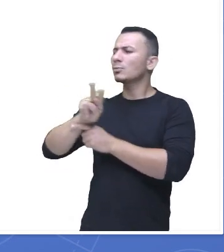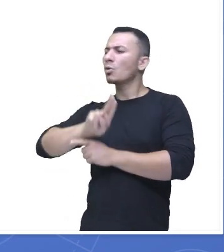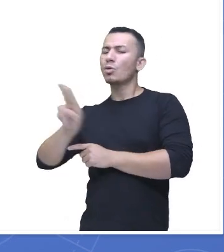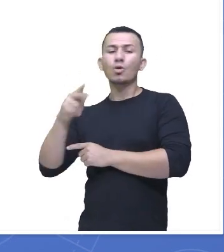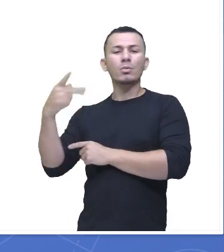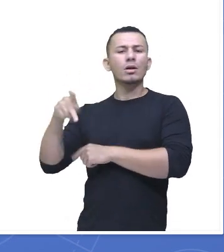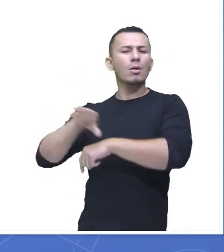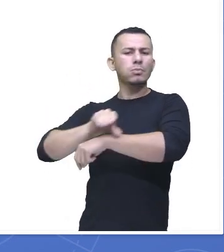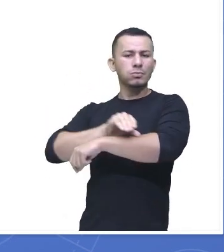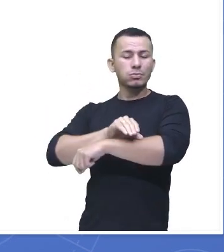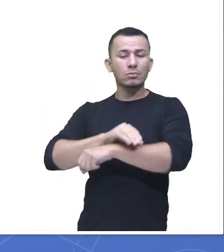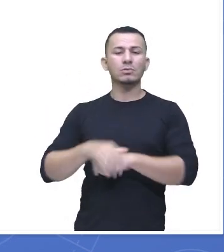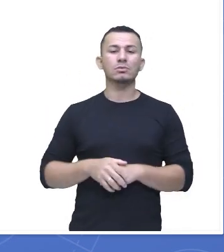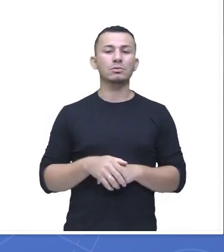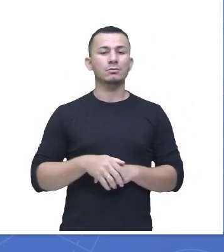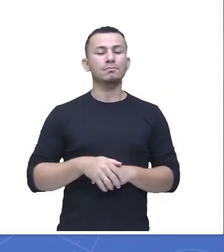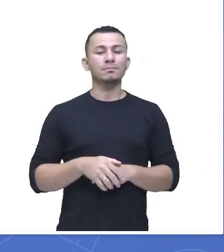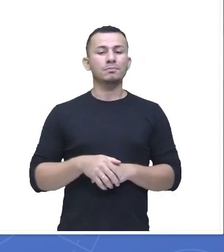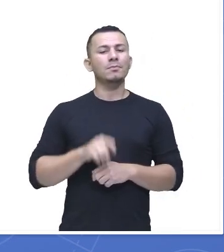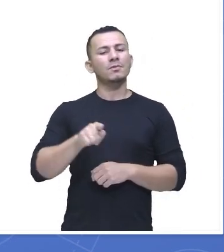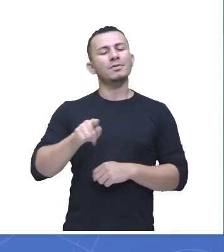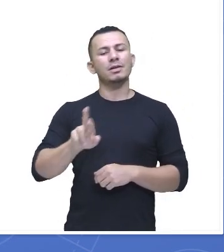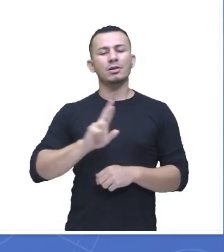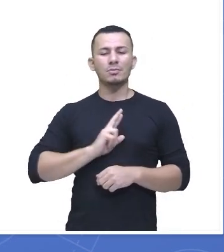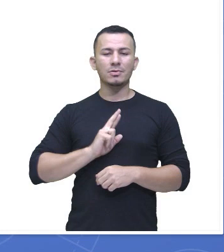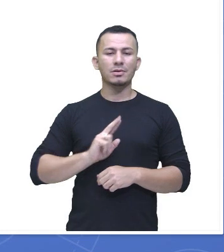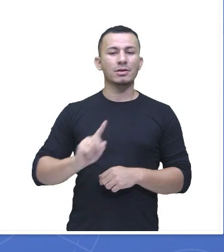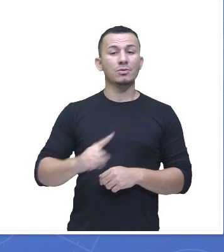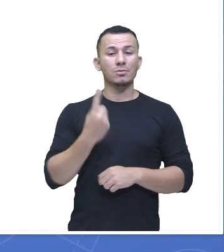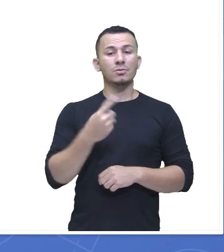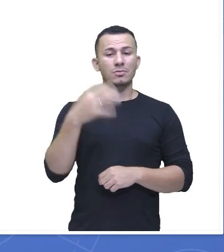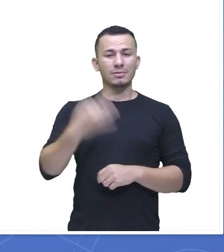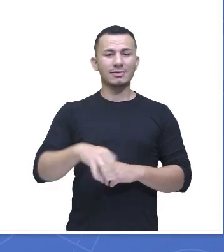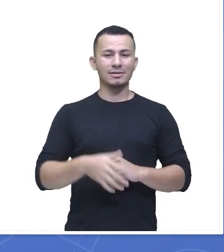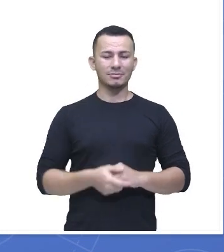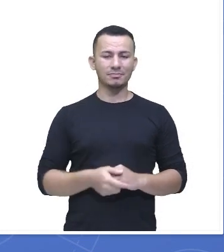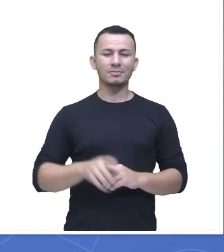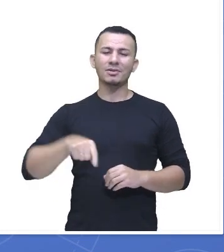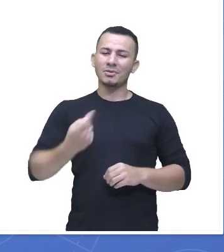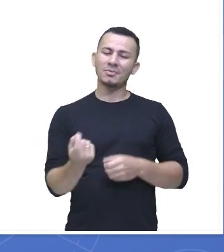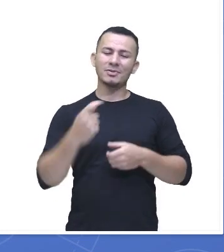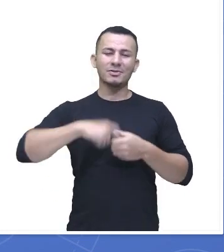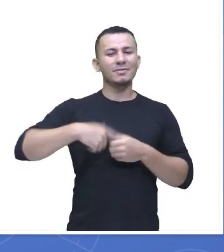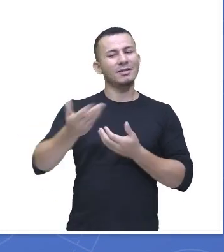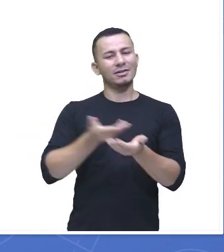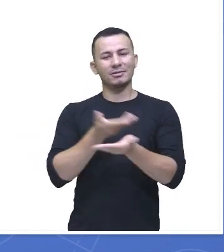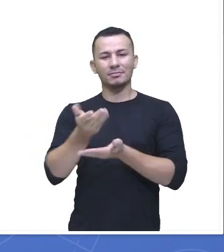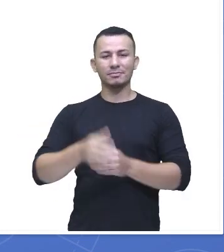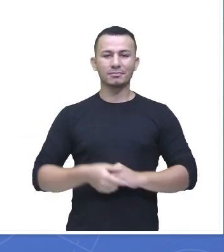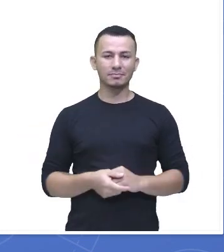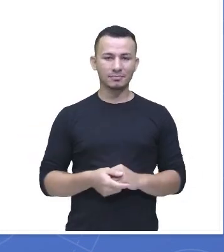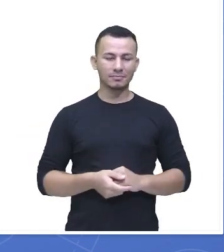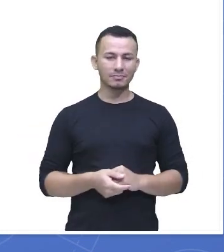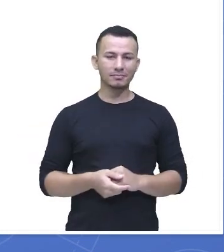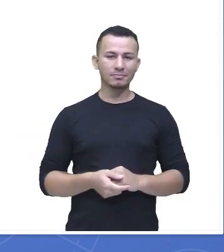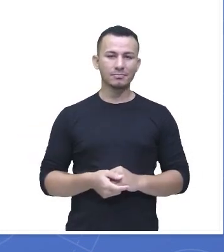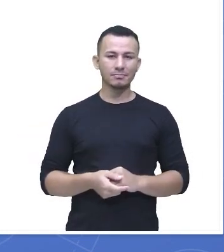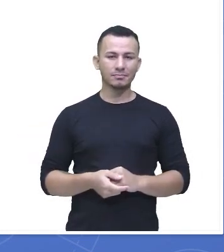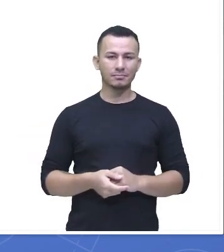e marquem aí a que vocês julgam estar corretas. Daqui a pouquinho a gente volta para a correção.